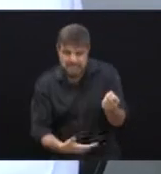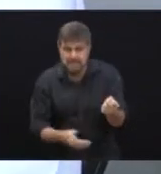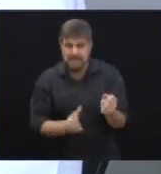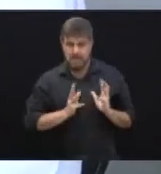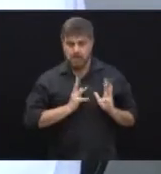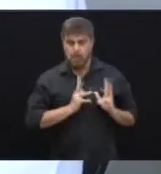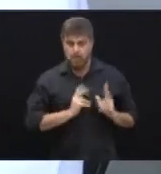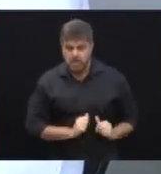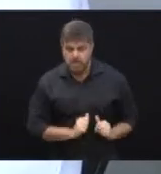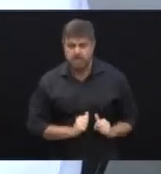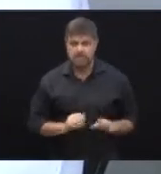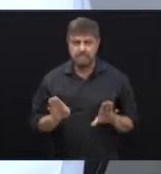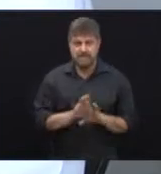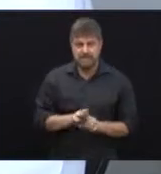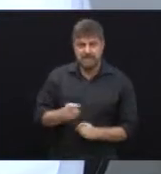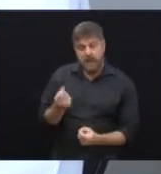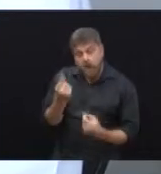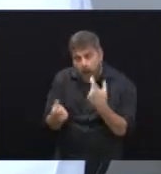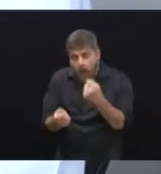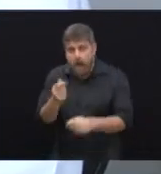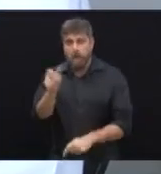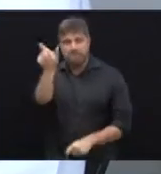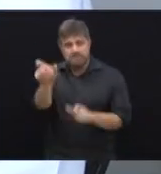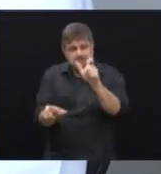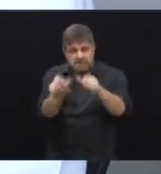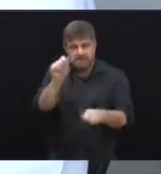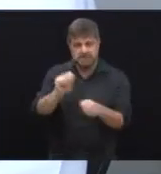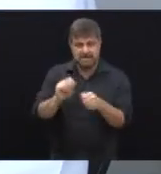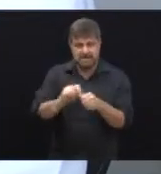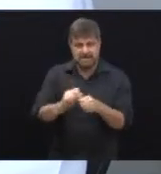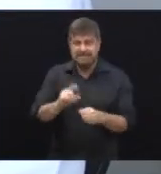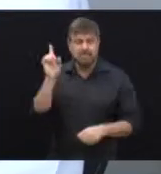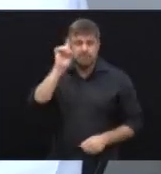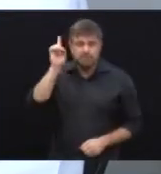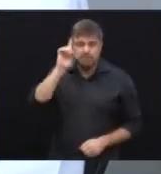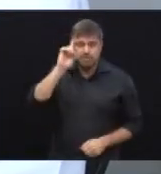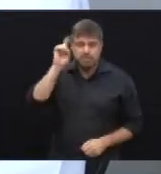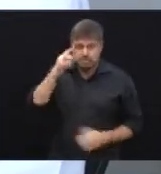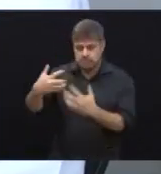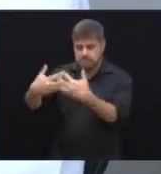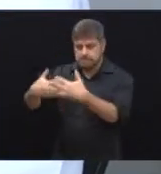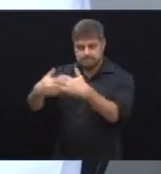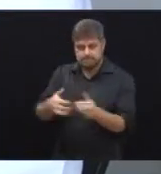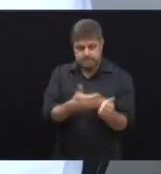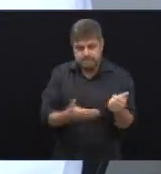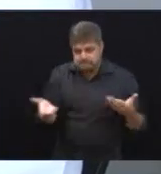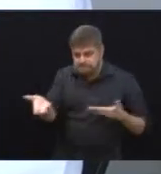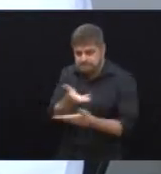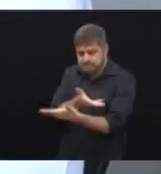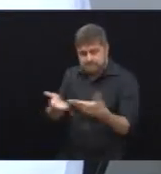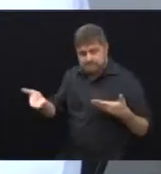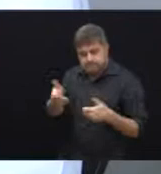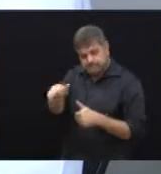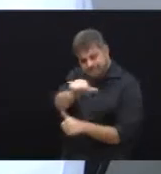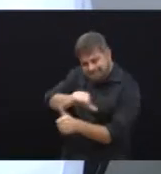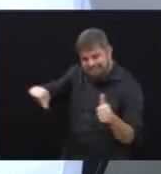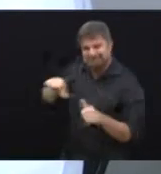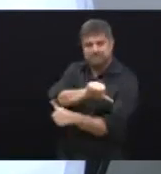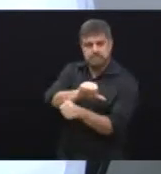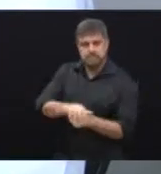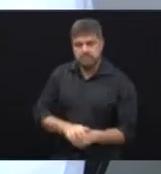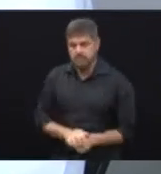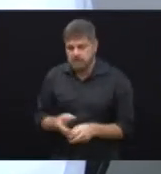e tirar líquido. Existem algumas pessoas que fazem esse mesmo tempo, só que fazem todo dia. Então já se viu,